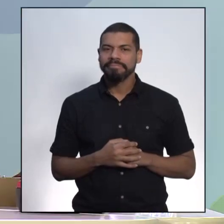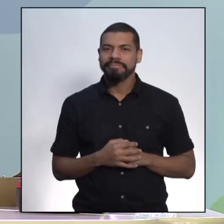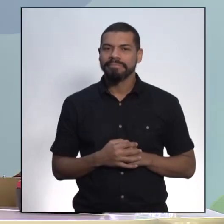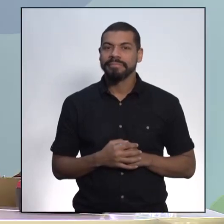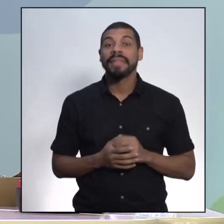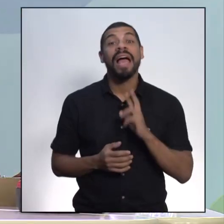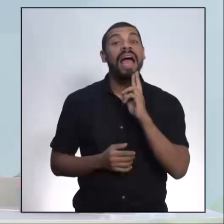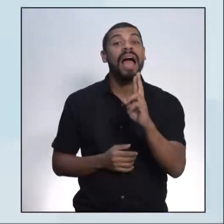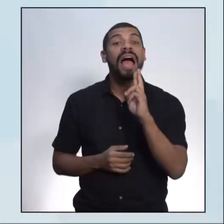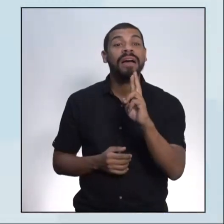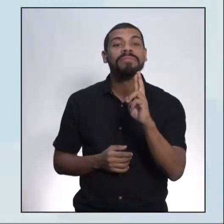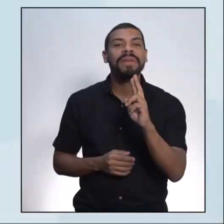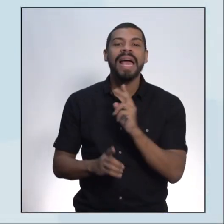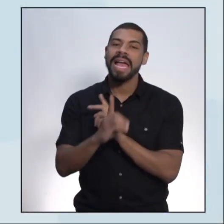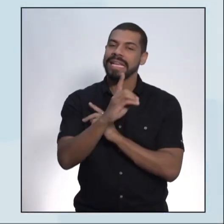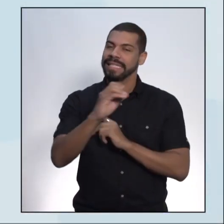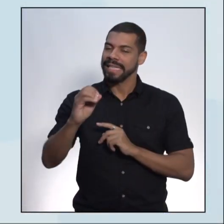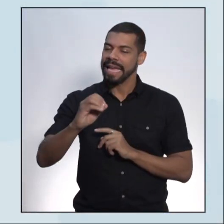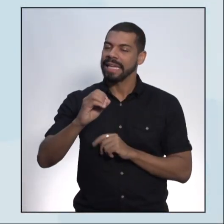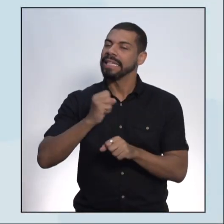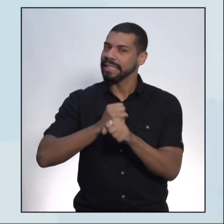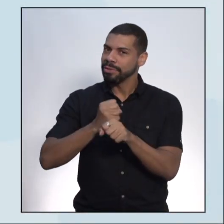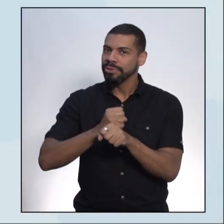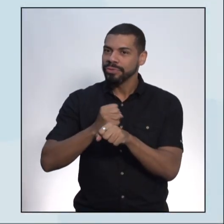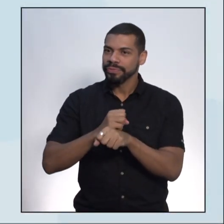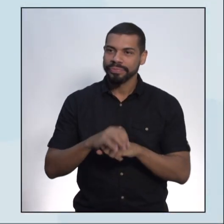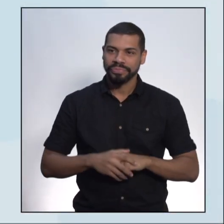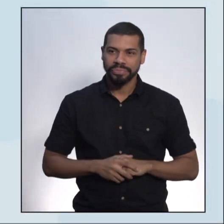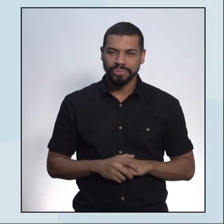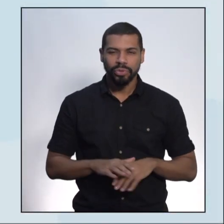resposta certa, 100 anos. Então, olha só, quando eu penso